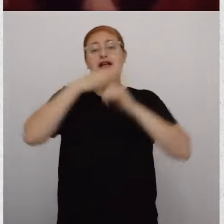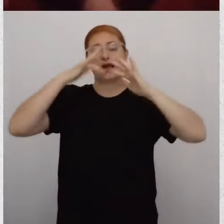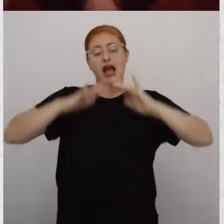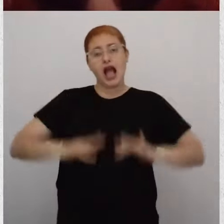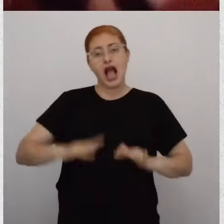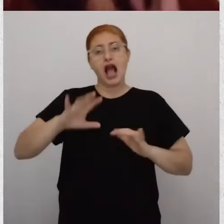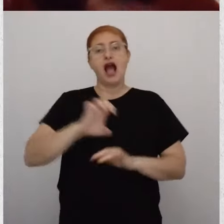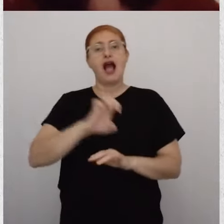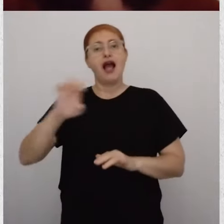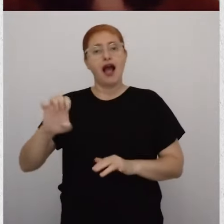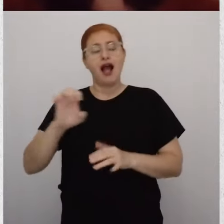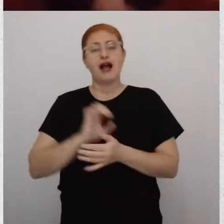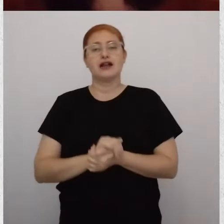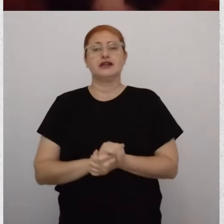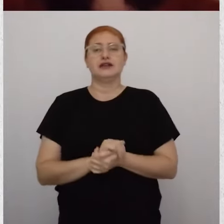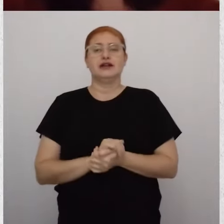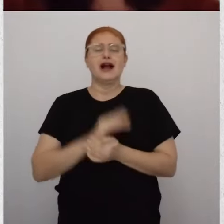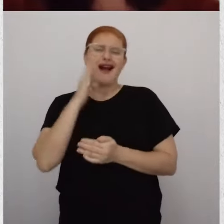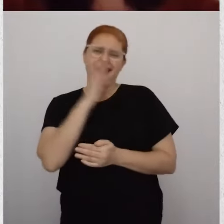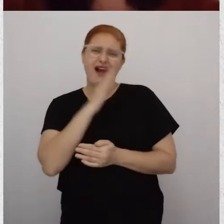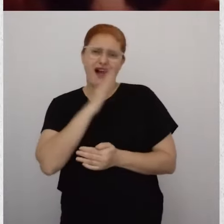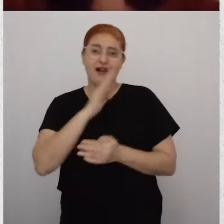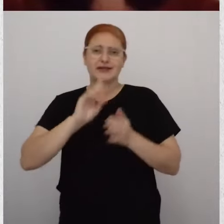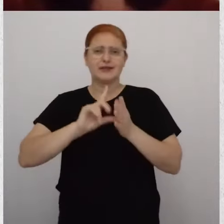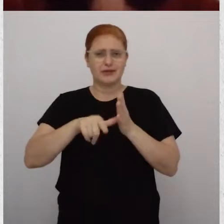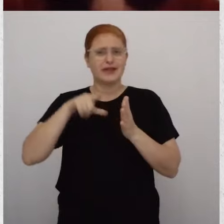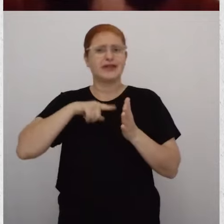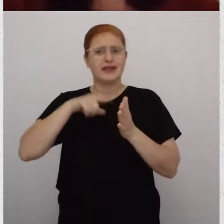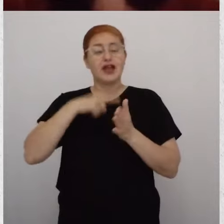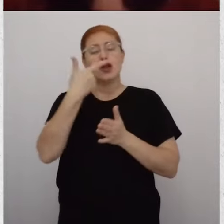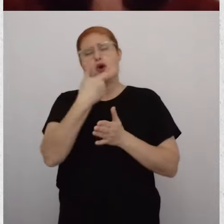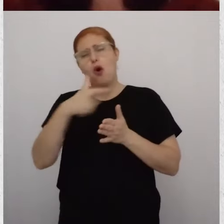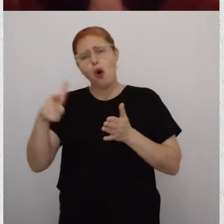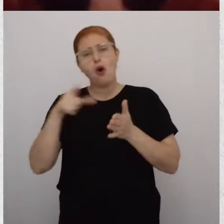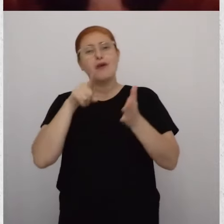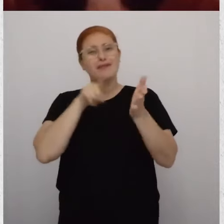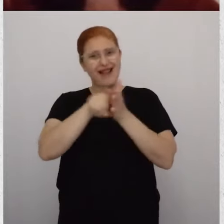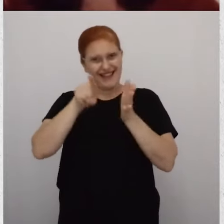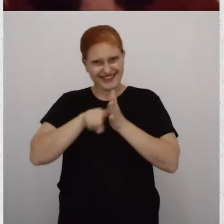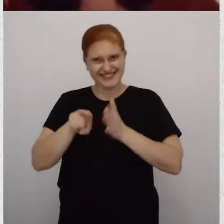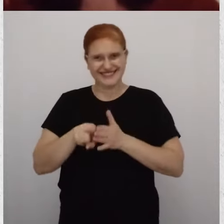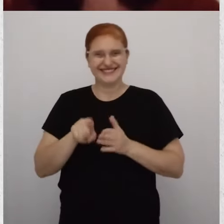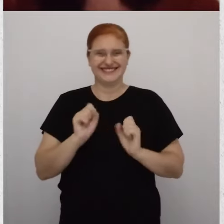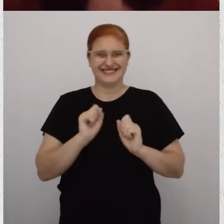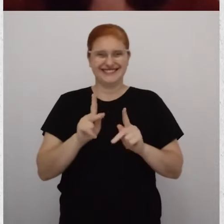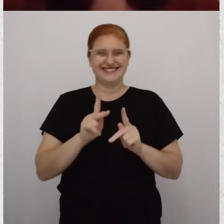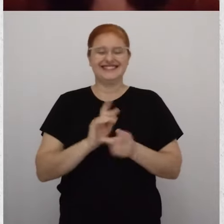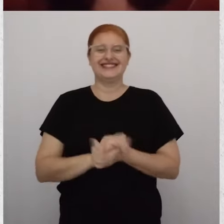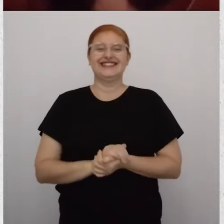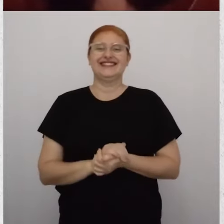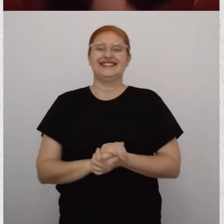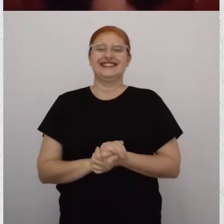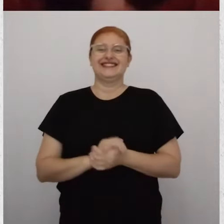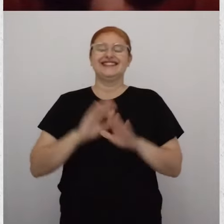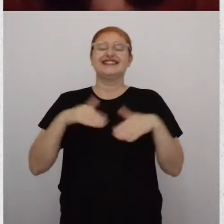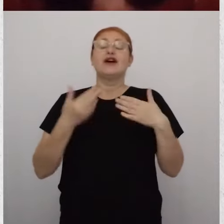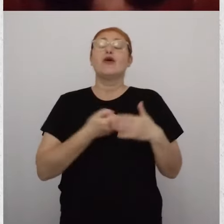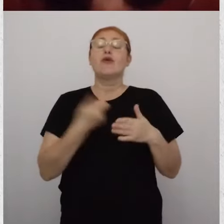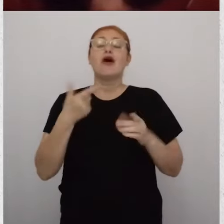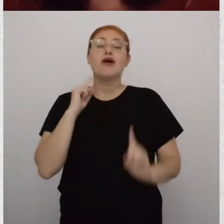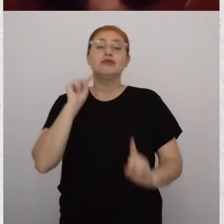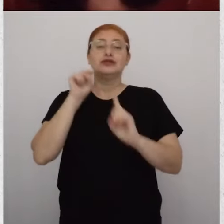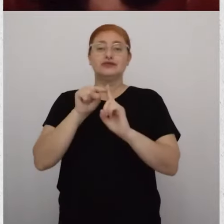esquerda e tal? Assim, brevemente, que depois eu tenho um monte de outras perguntas, mas diz aí teu